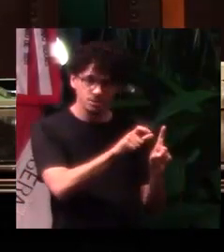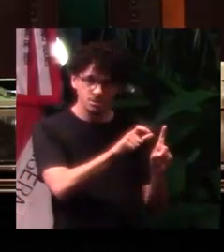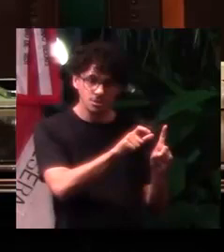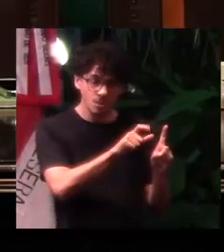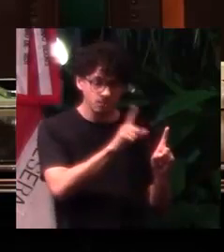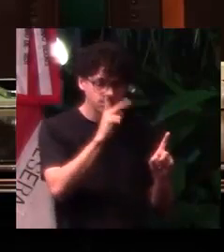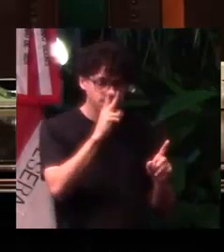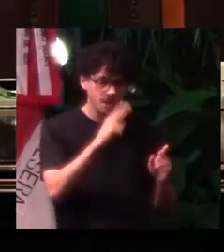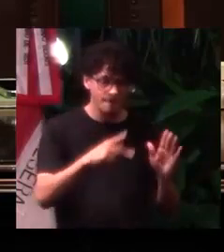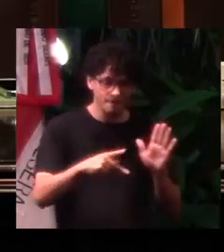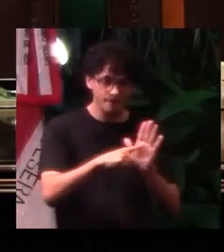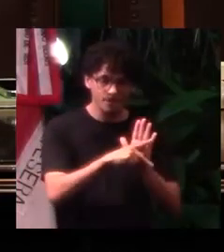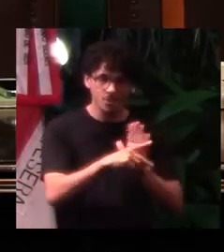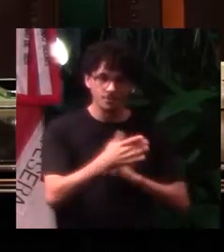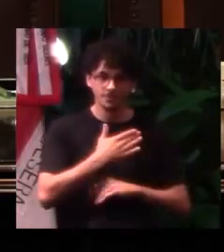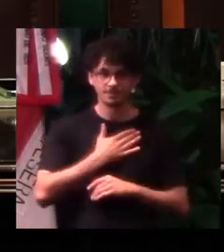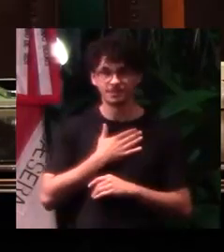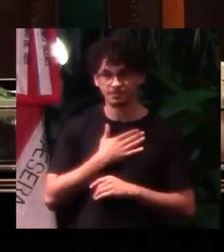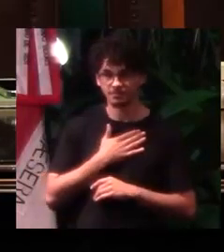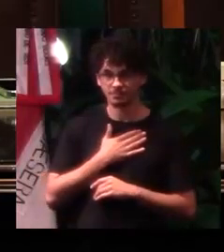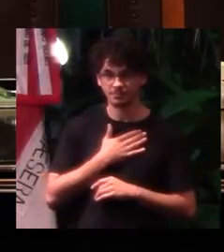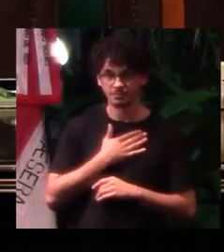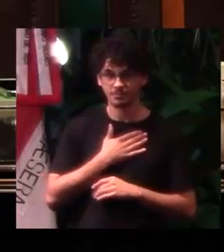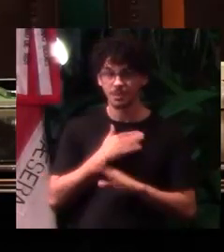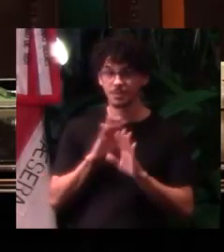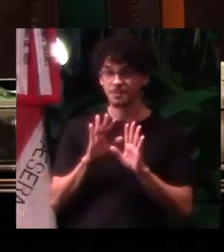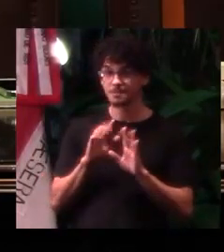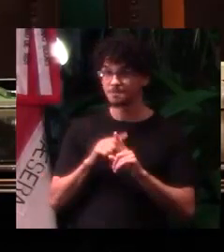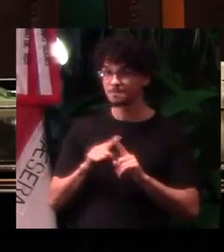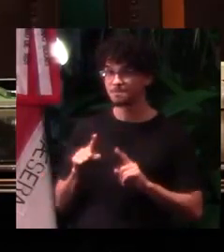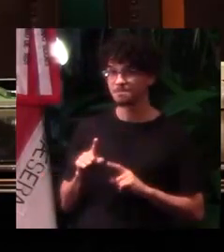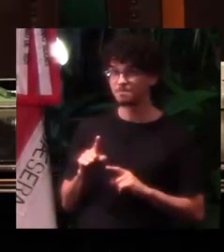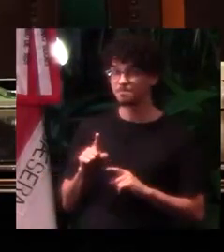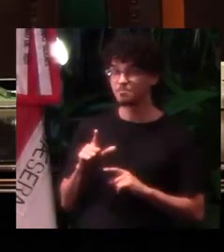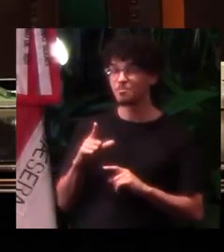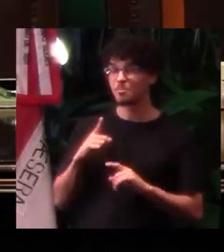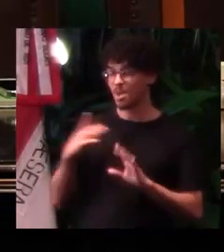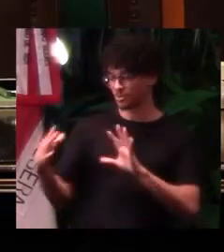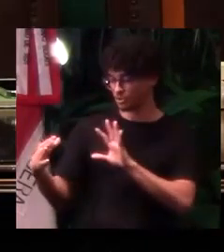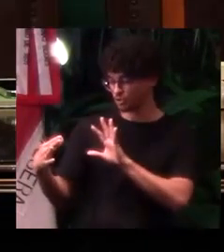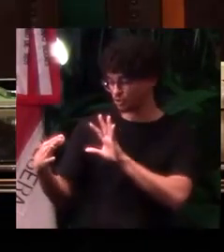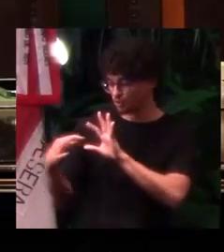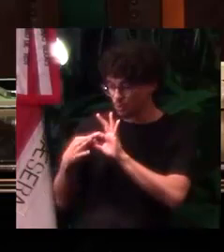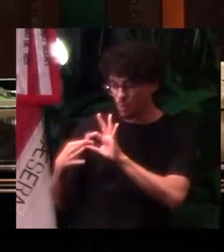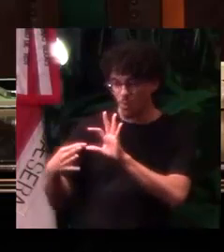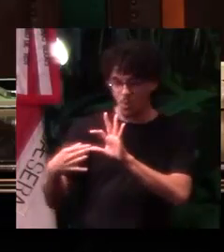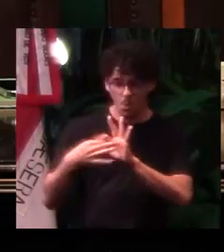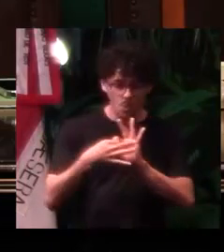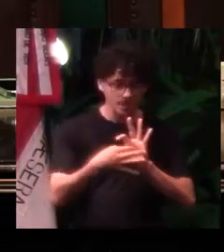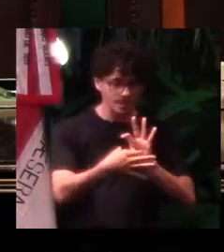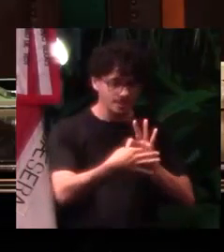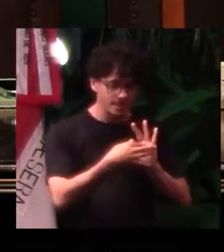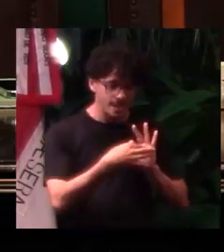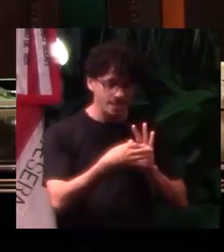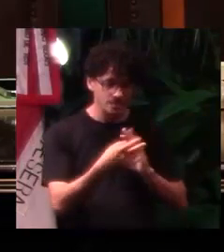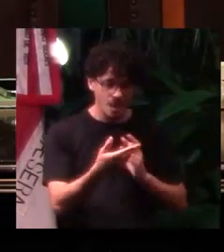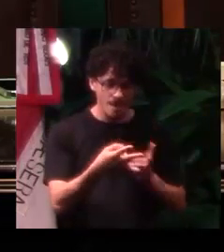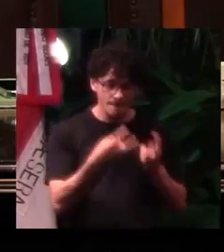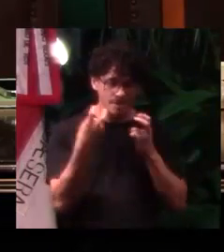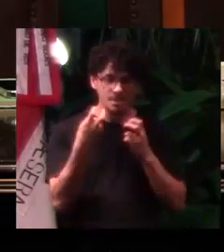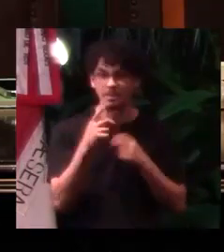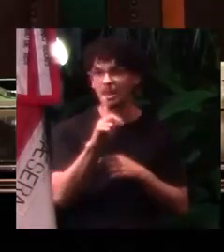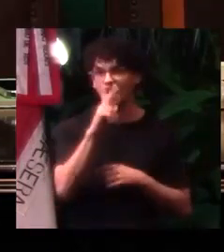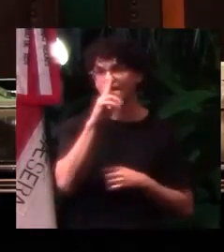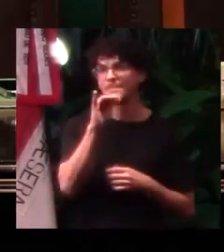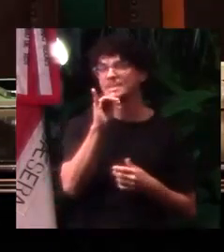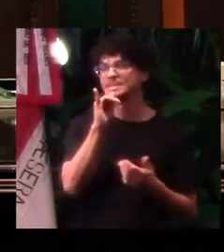fossem próximos a ele. Mas ele se envolve e os percebe e compreende, não como